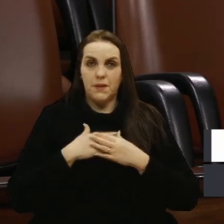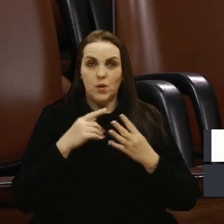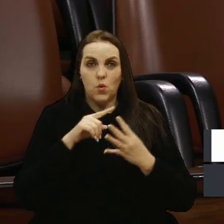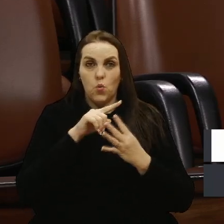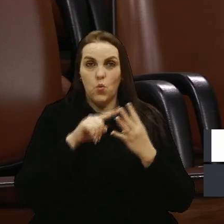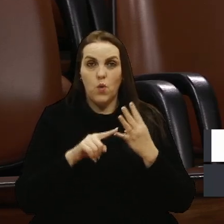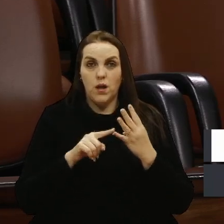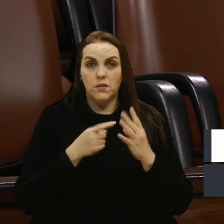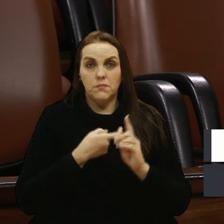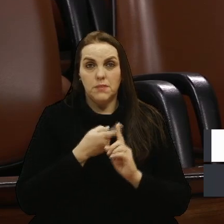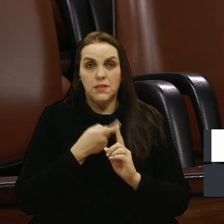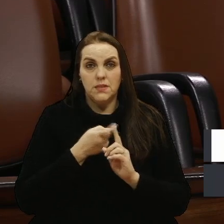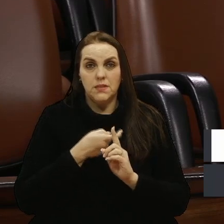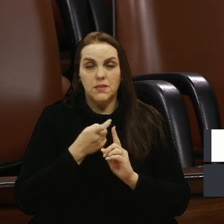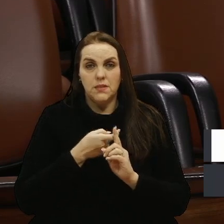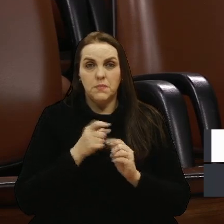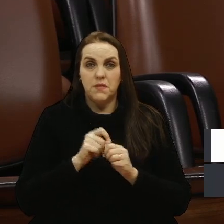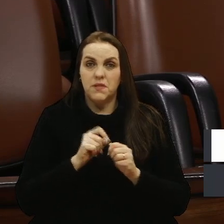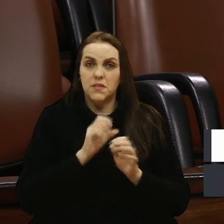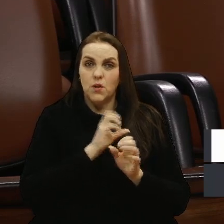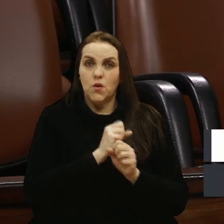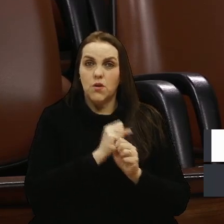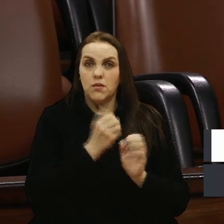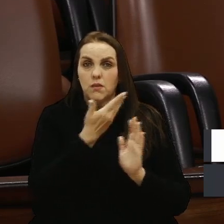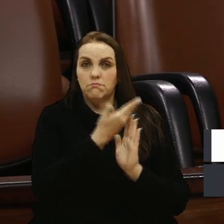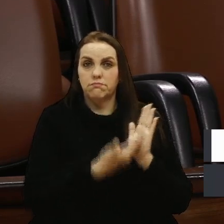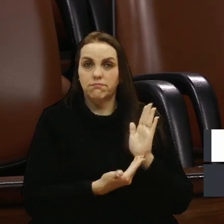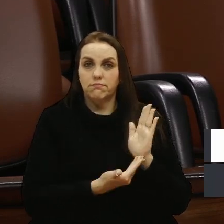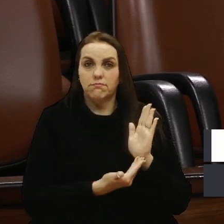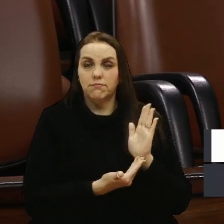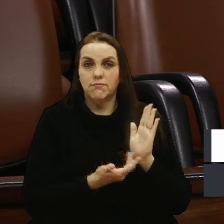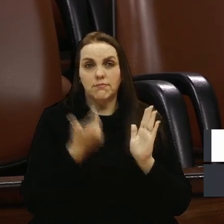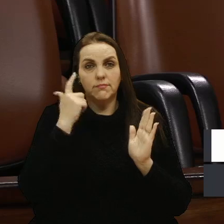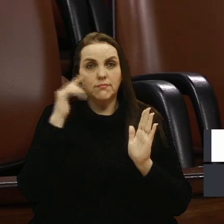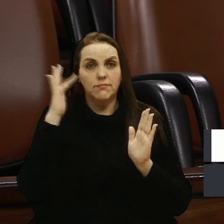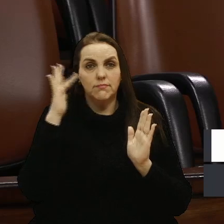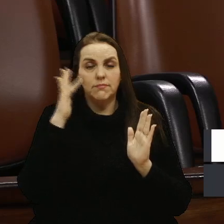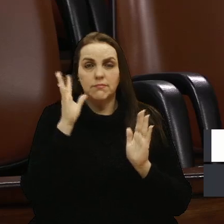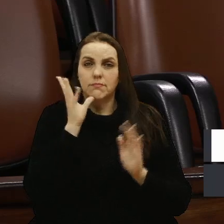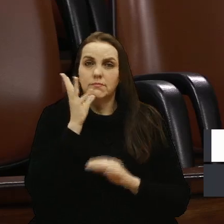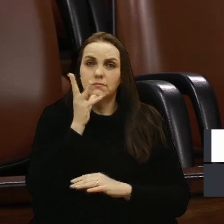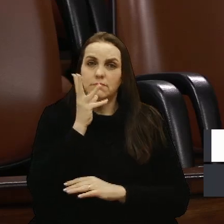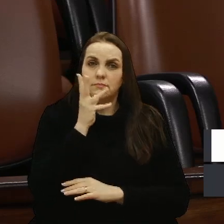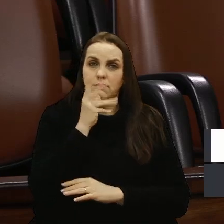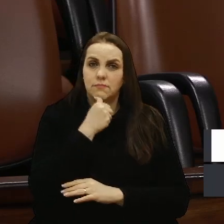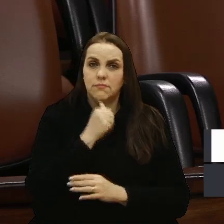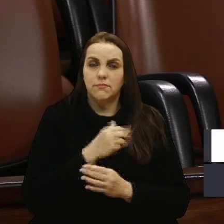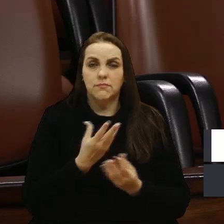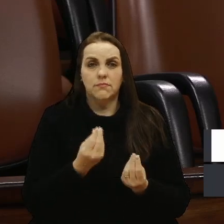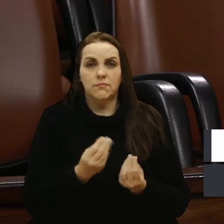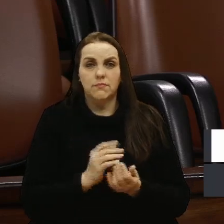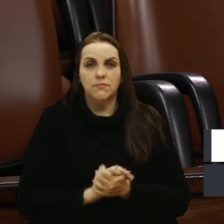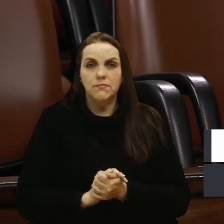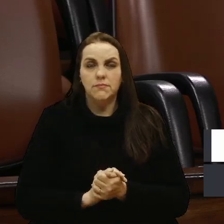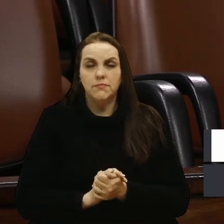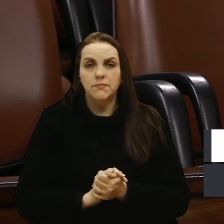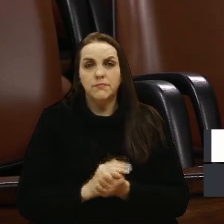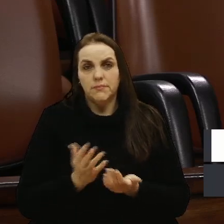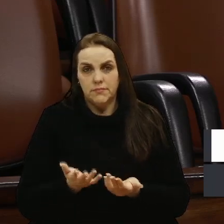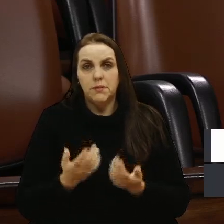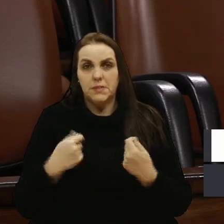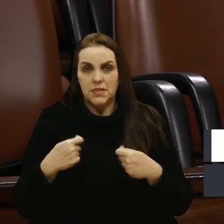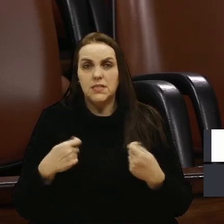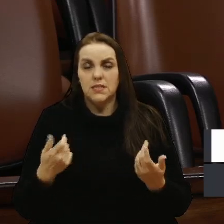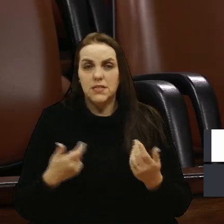meses para fazer uma prestação de contas, eu penso que demora demais. Está demorando muito para que se faça